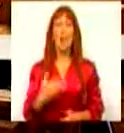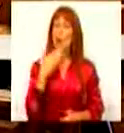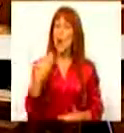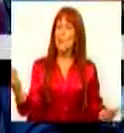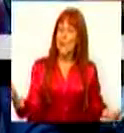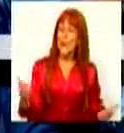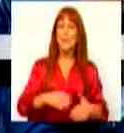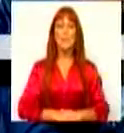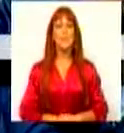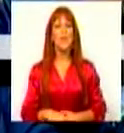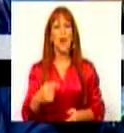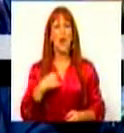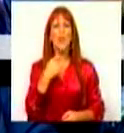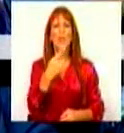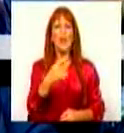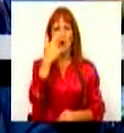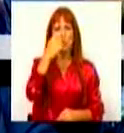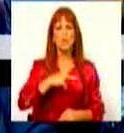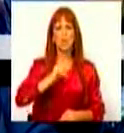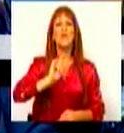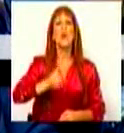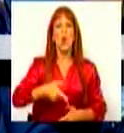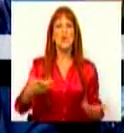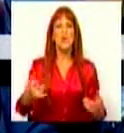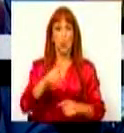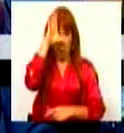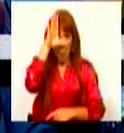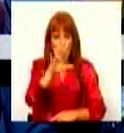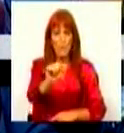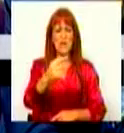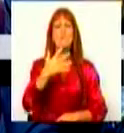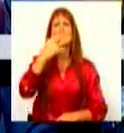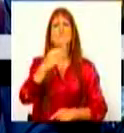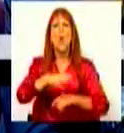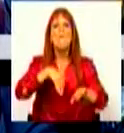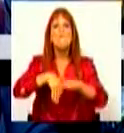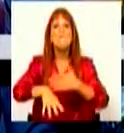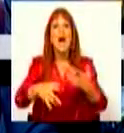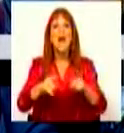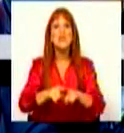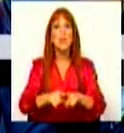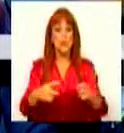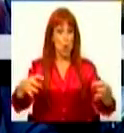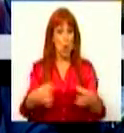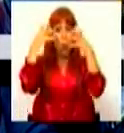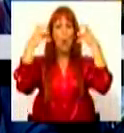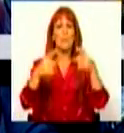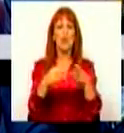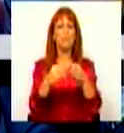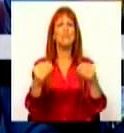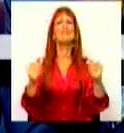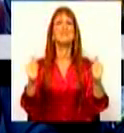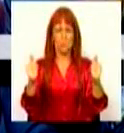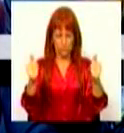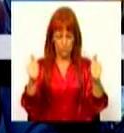Muito obrigado. O que eu posso dizer aos portugueses é que o Governo tudo fará para que este conflito seja